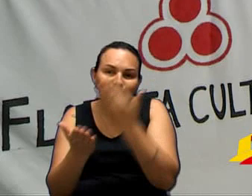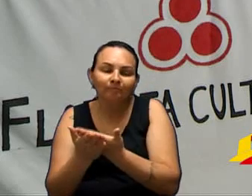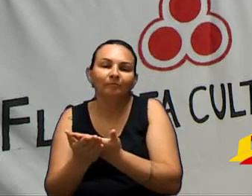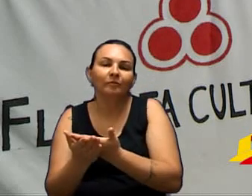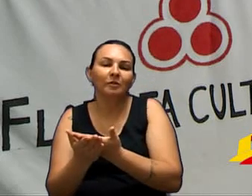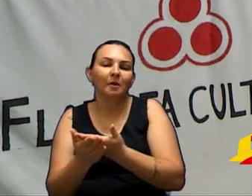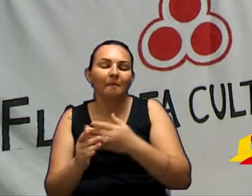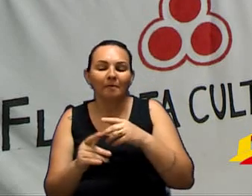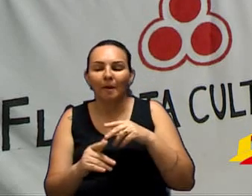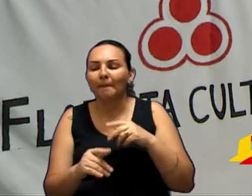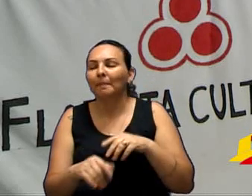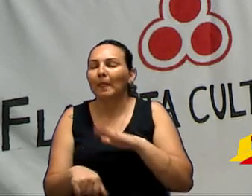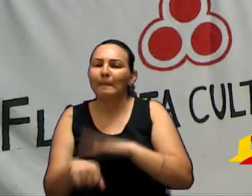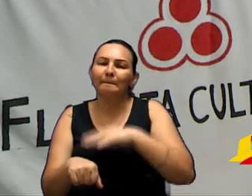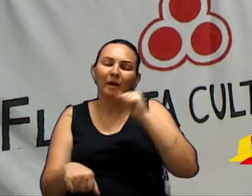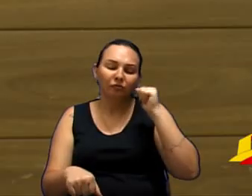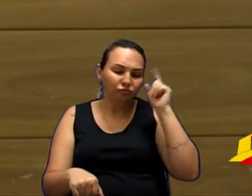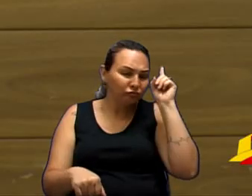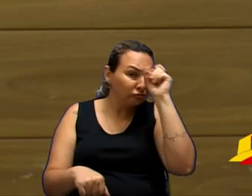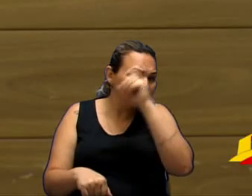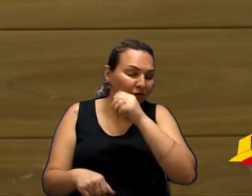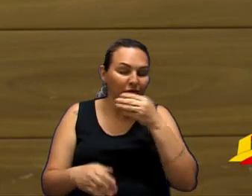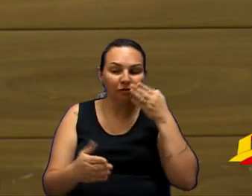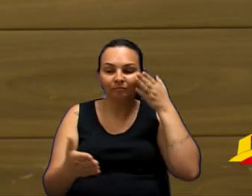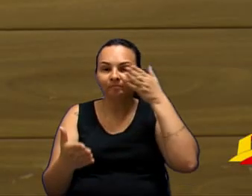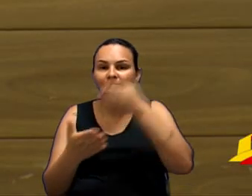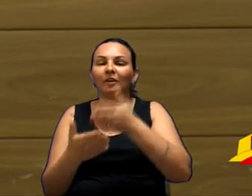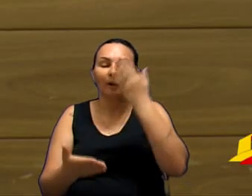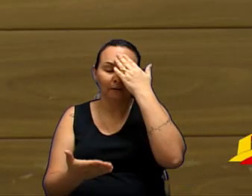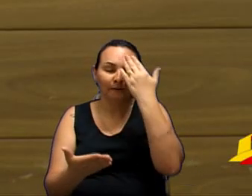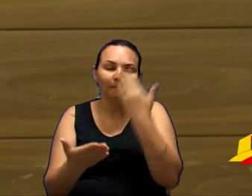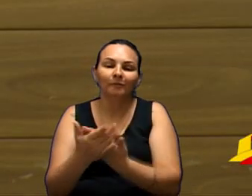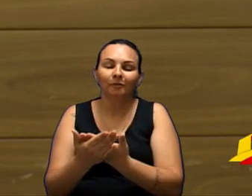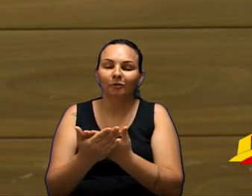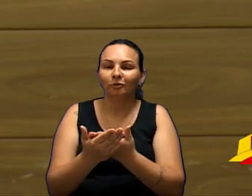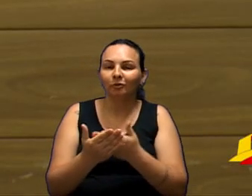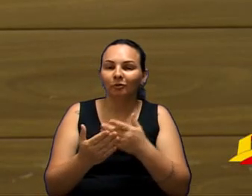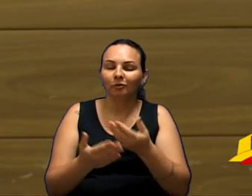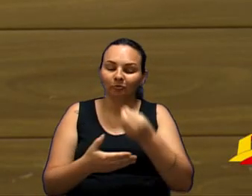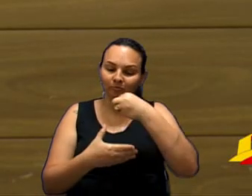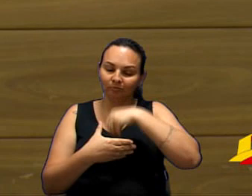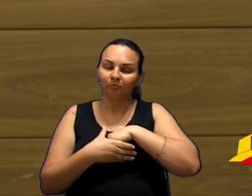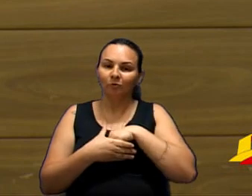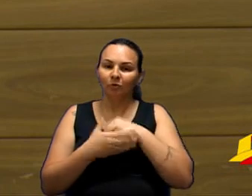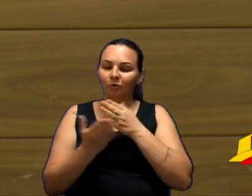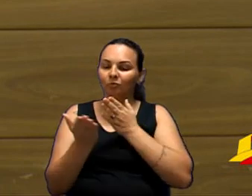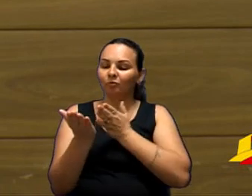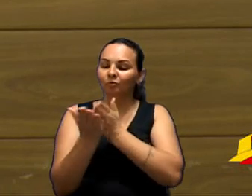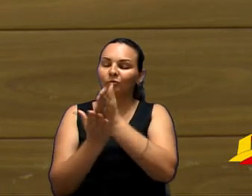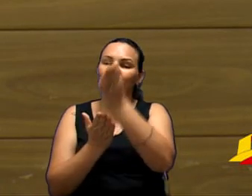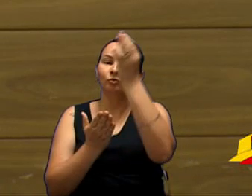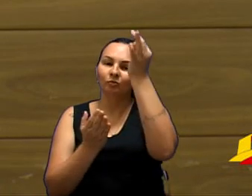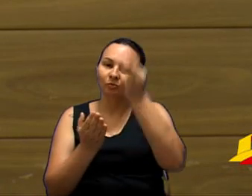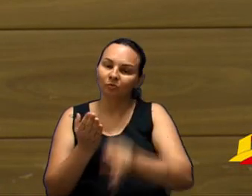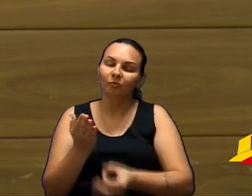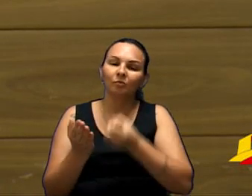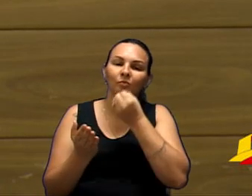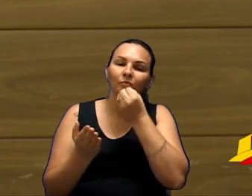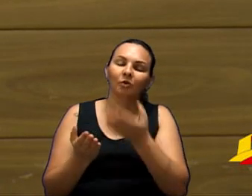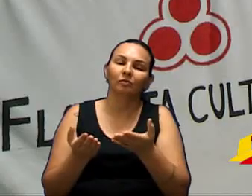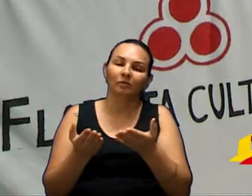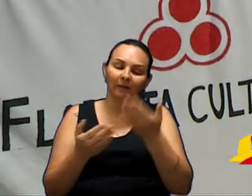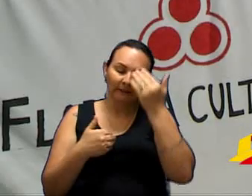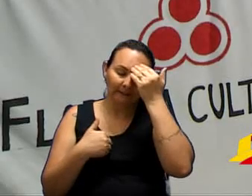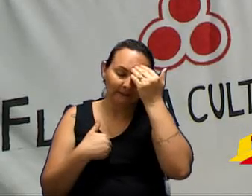as chances nós temos uma confiança muito interna de que nós estamos num bom caminho então grato por cada um de vocês vamos